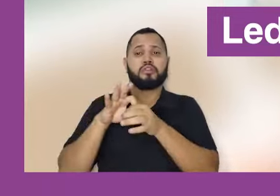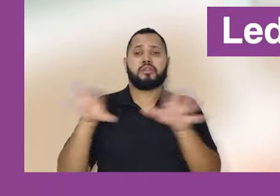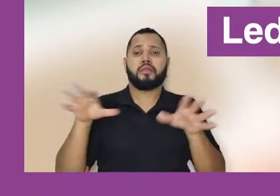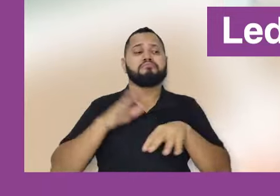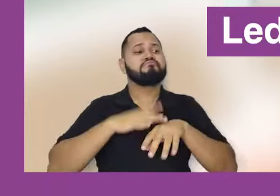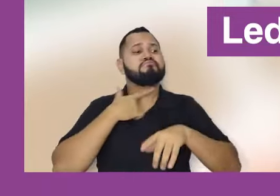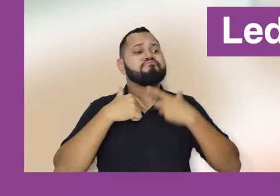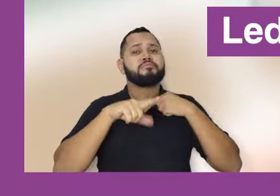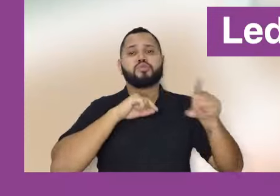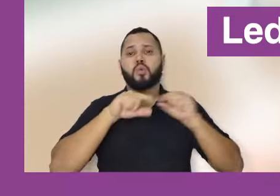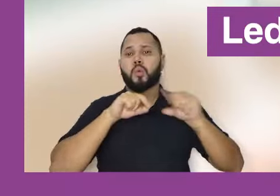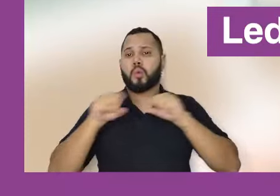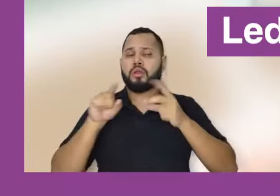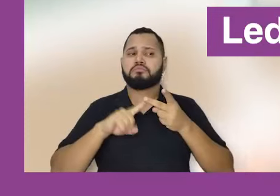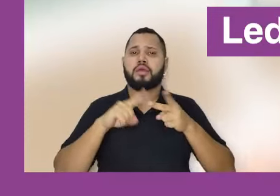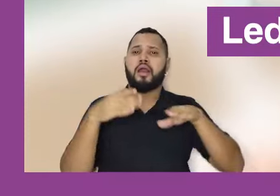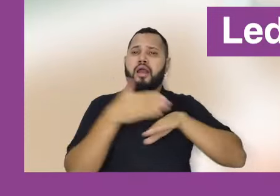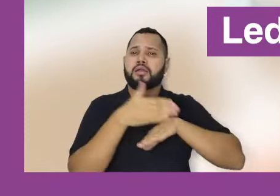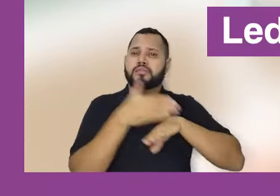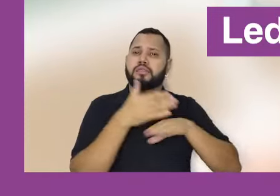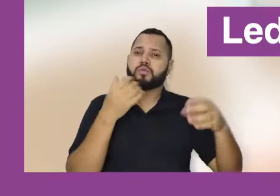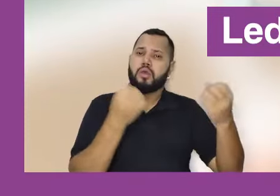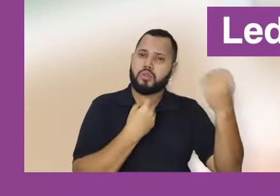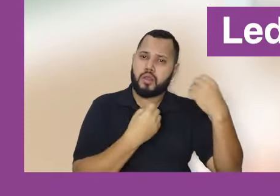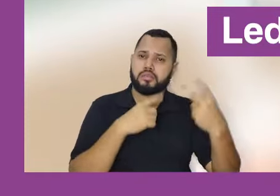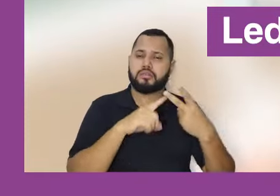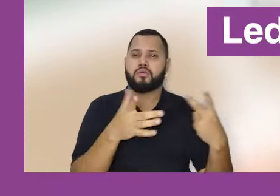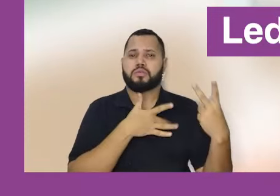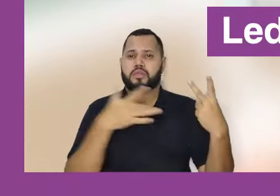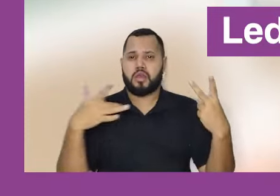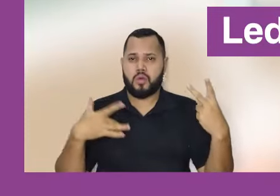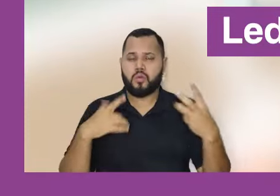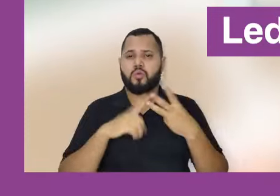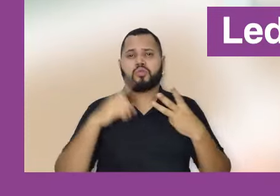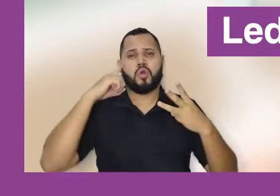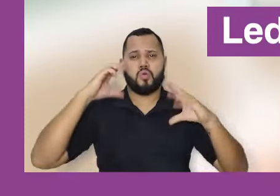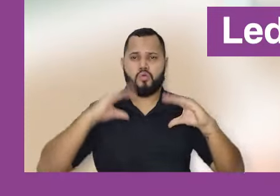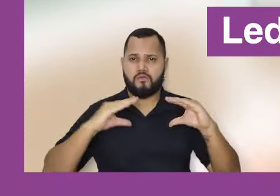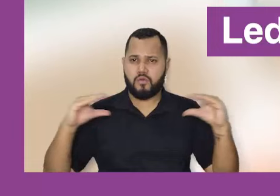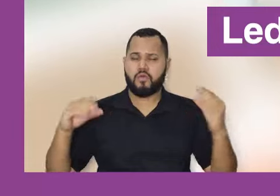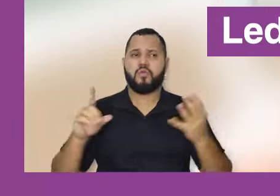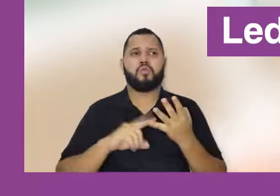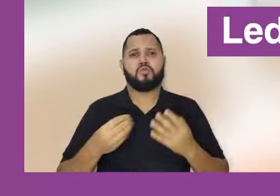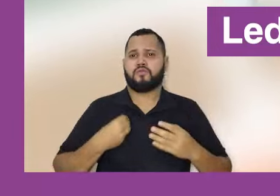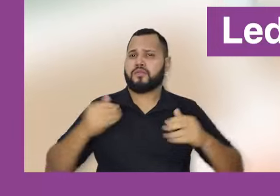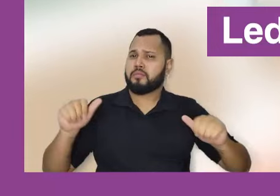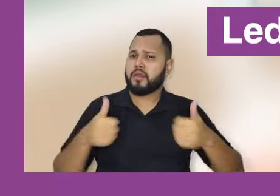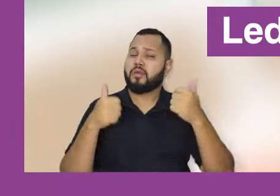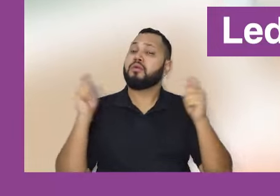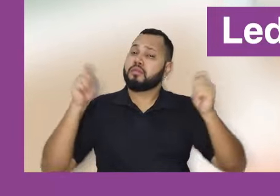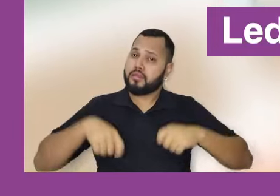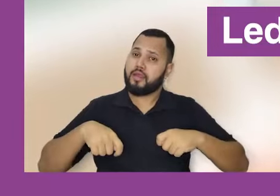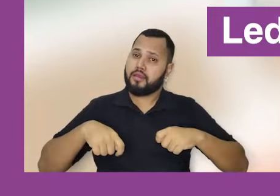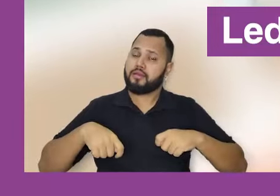escolha ela consegue ter acesso à educação à saúde ao conforto a uma condição de vida melhor